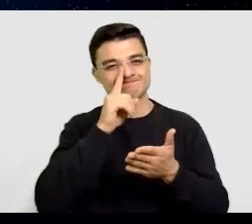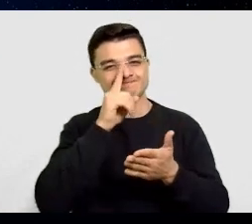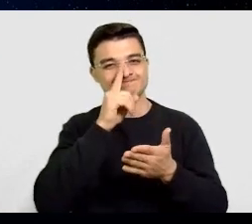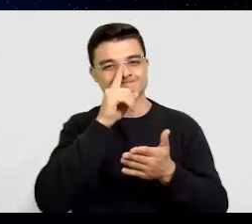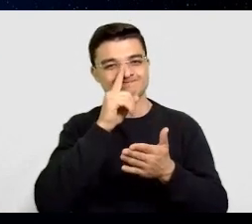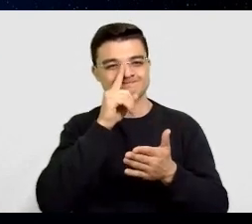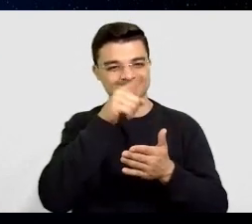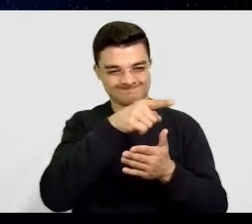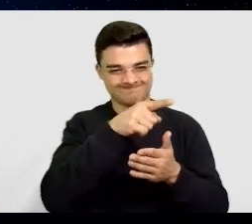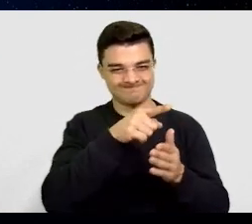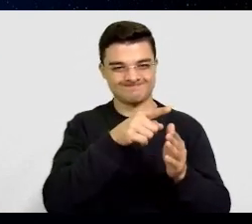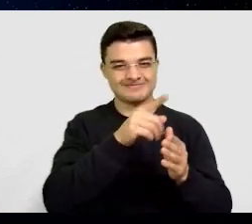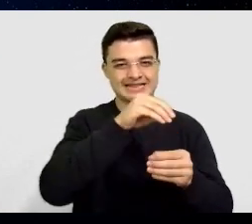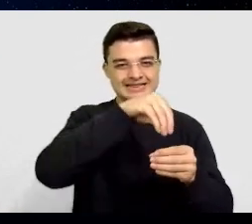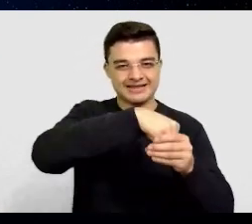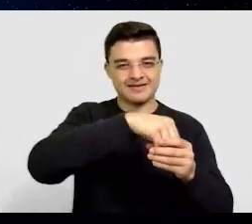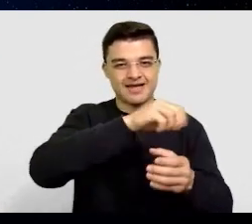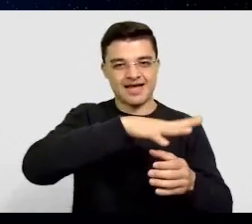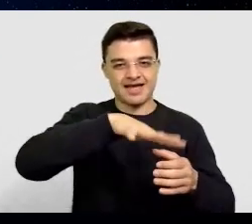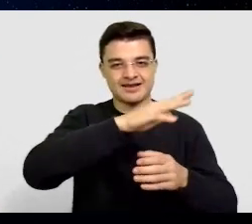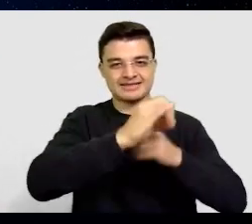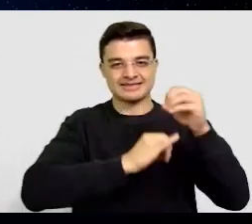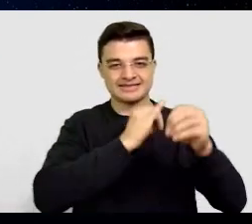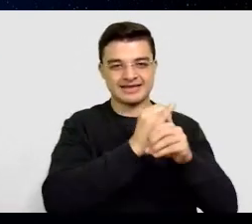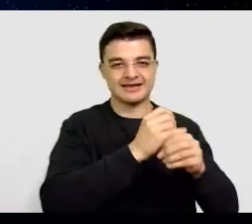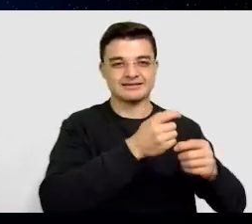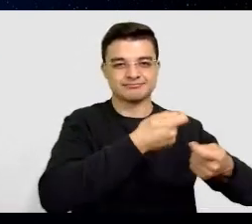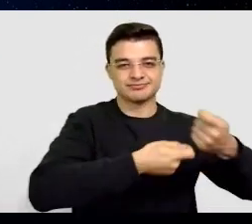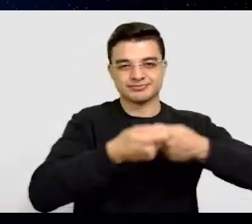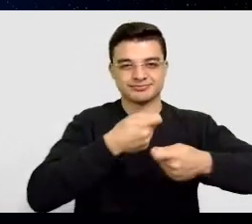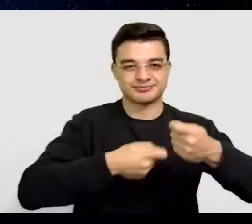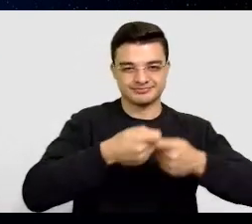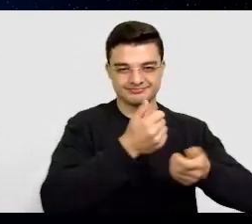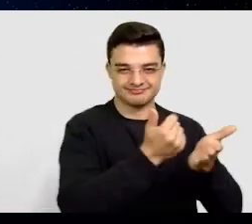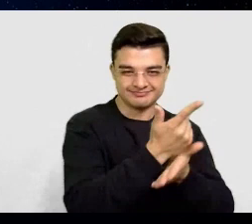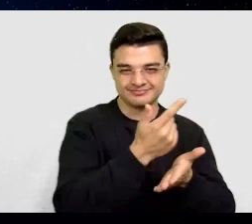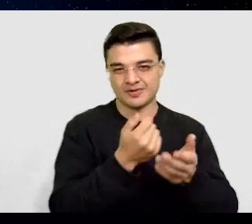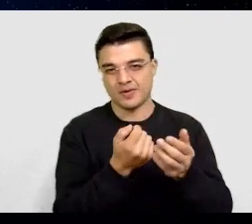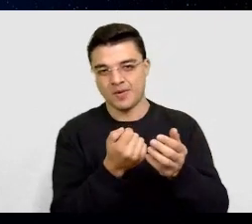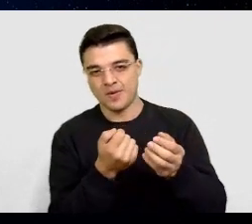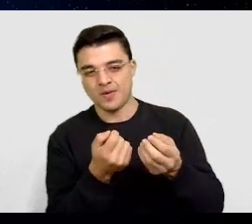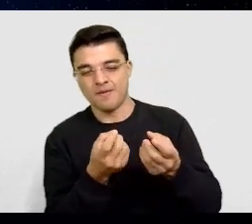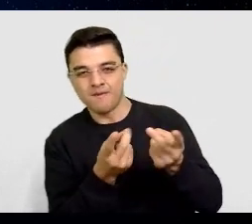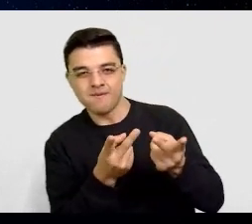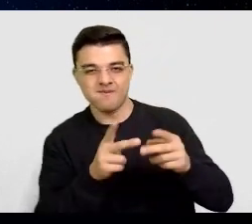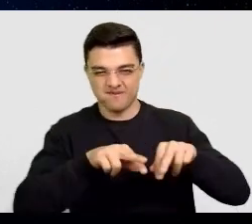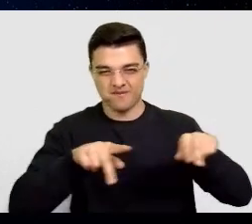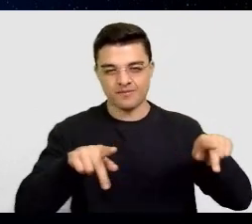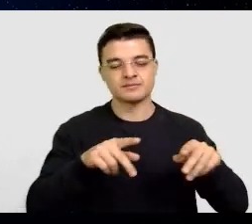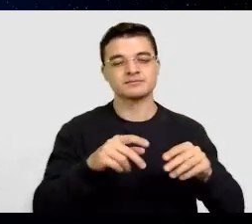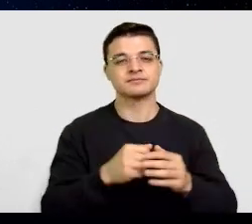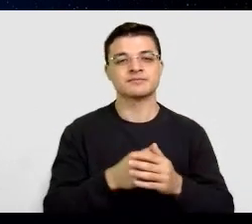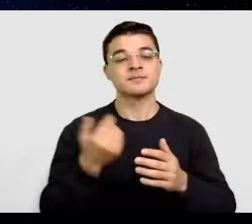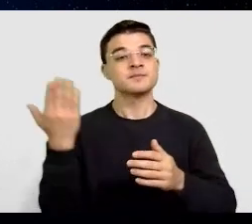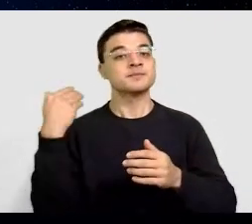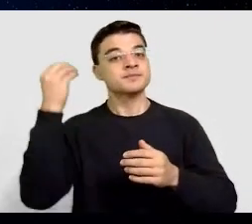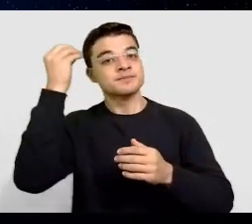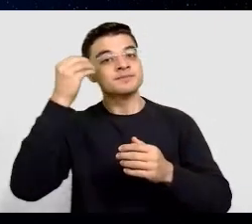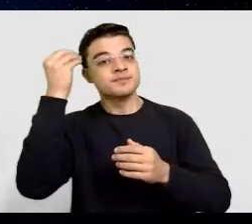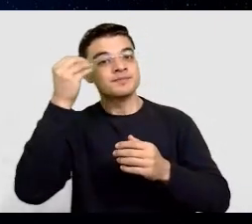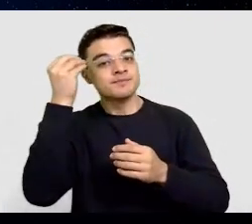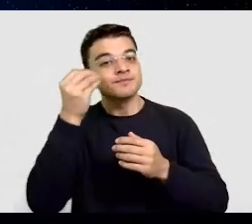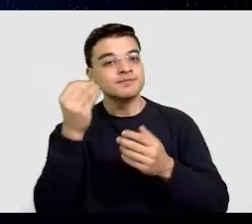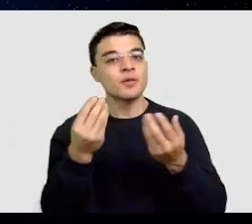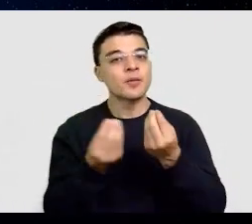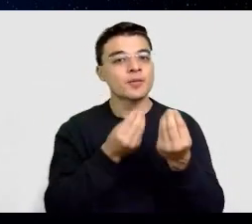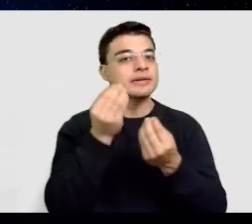bem didática ali encadear essas falhas e trazer um pouco de como foi essa minha experiência nesse teste e como que é importante a